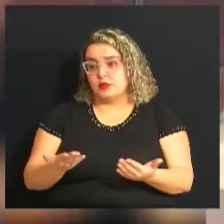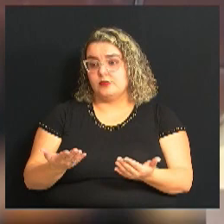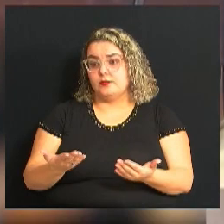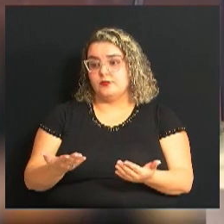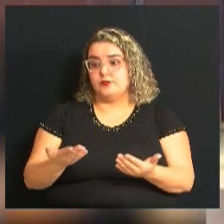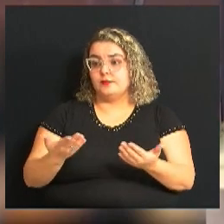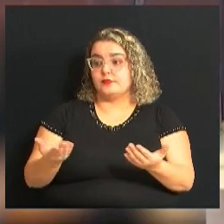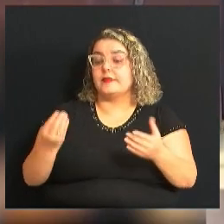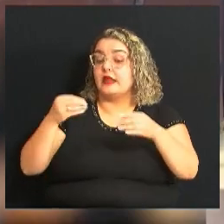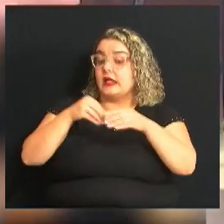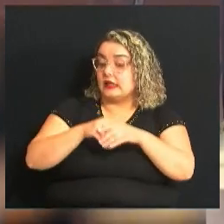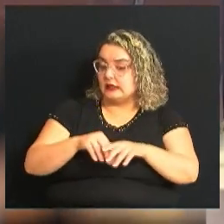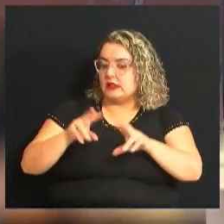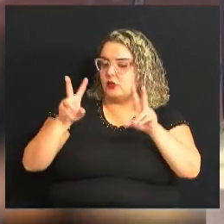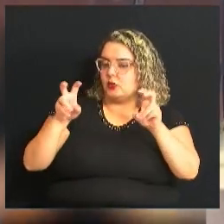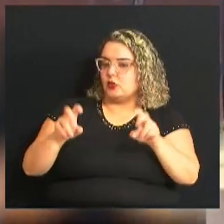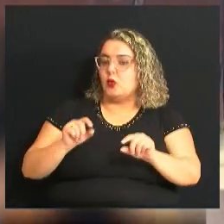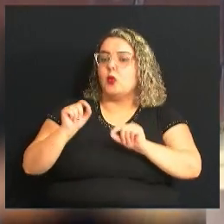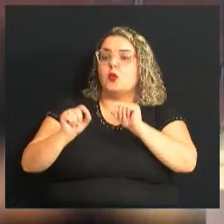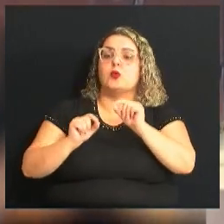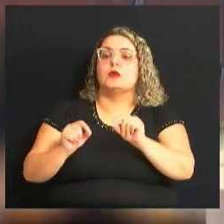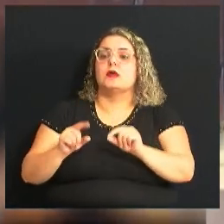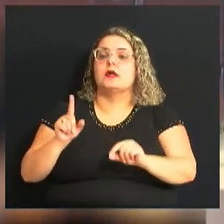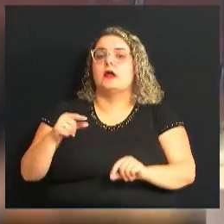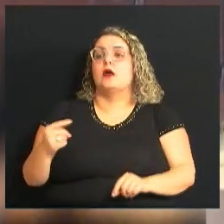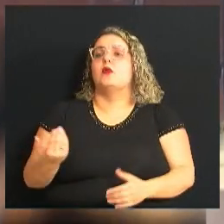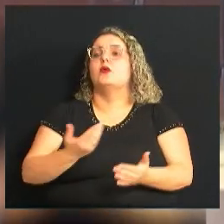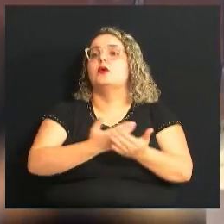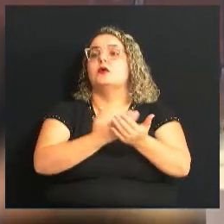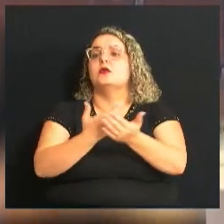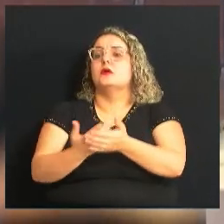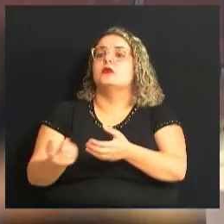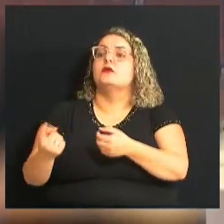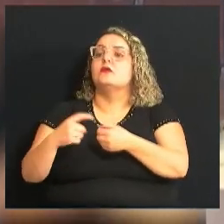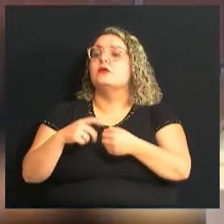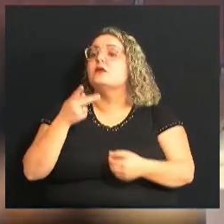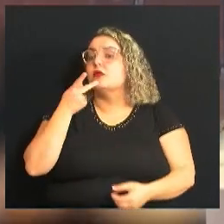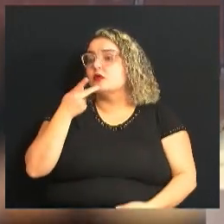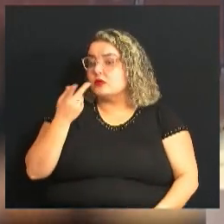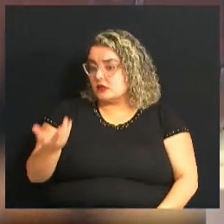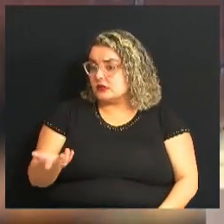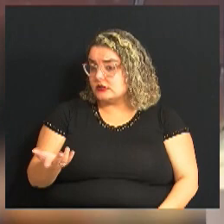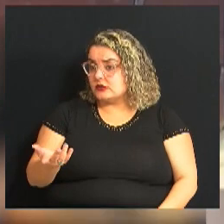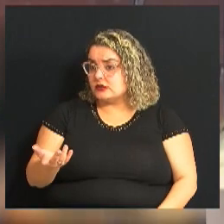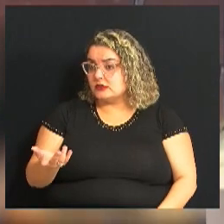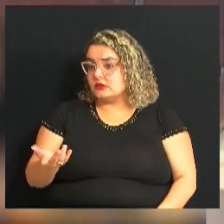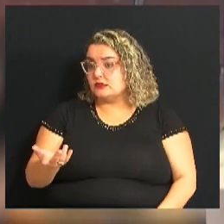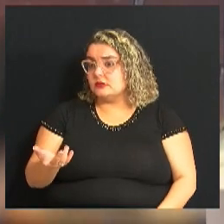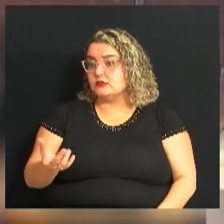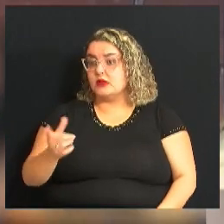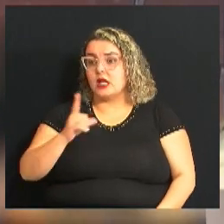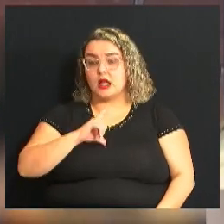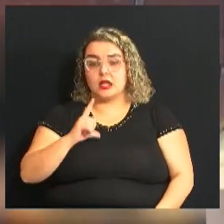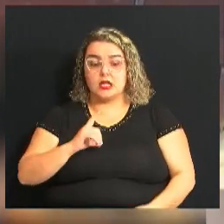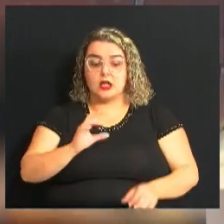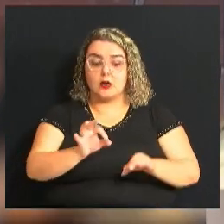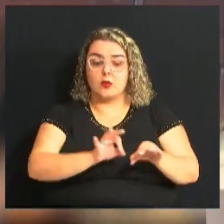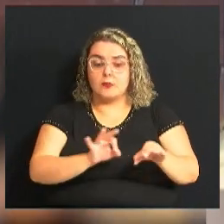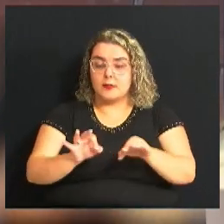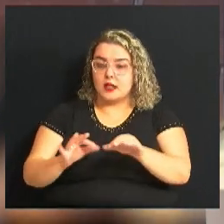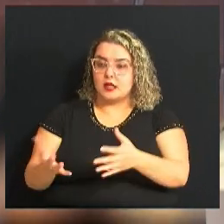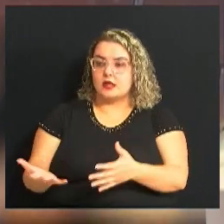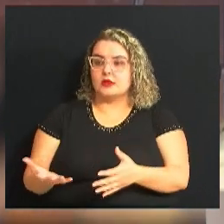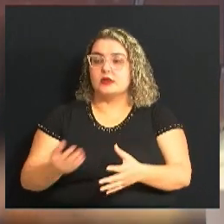Dentro disso, o que vale os estudos, daí eu volto como nem vocês falaram, precisamos ter um planejamento e